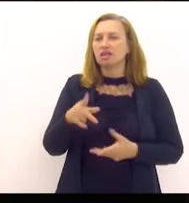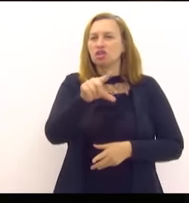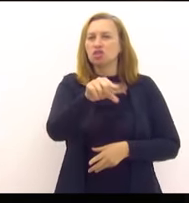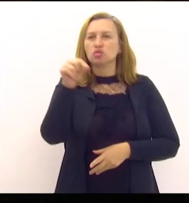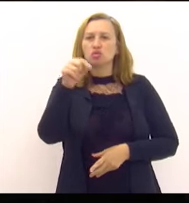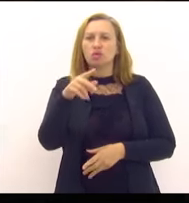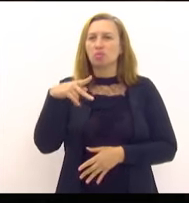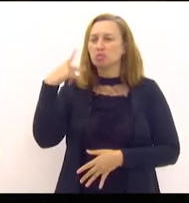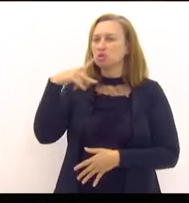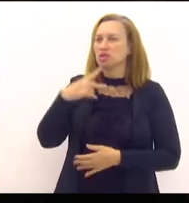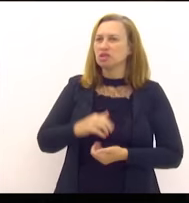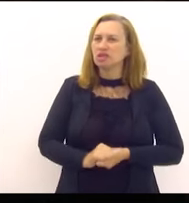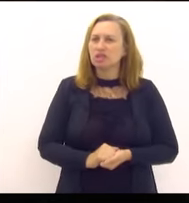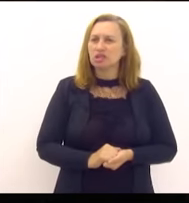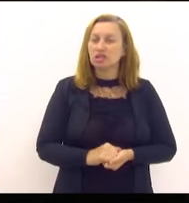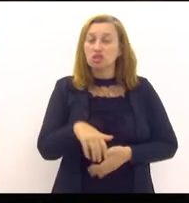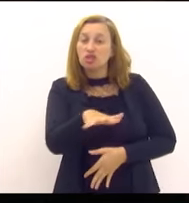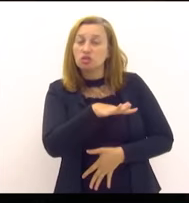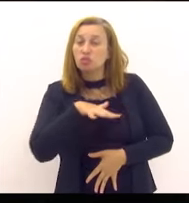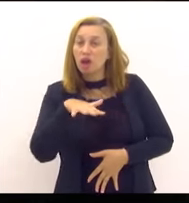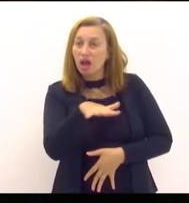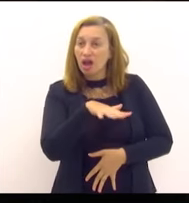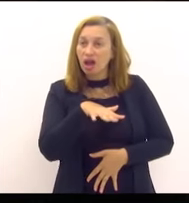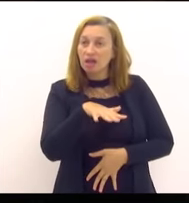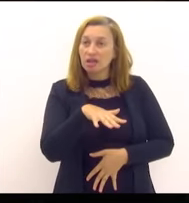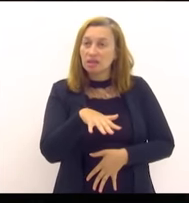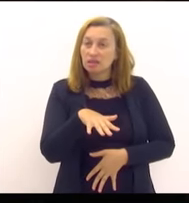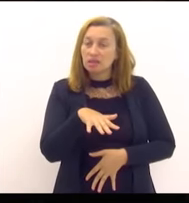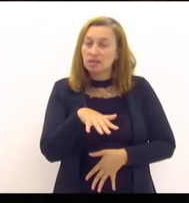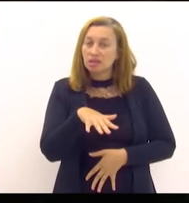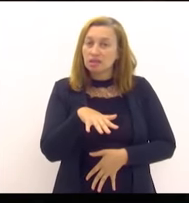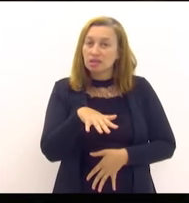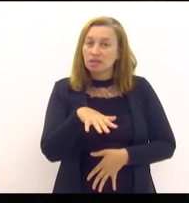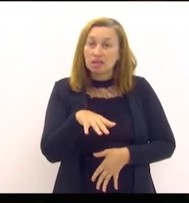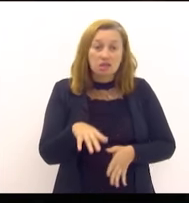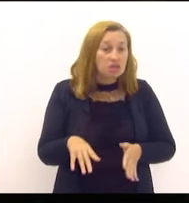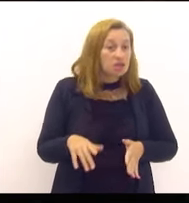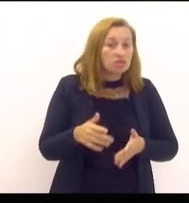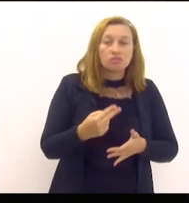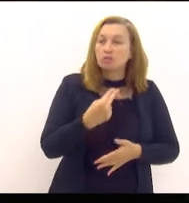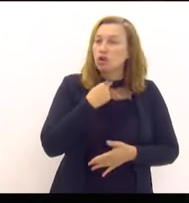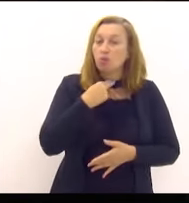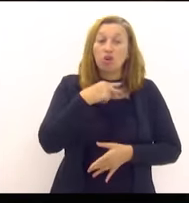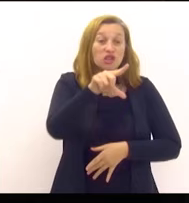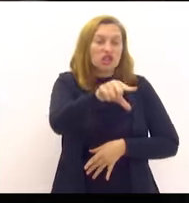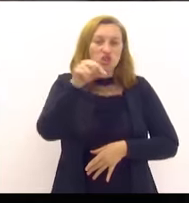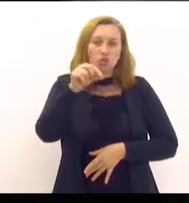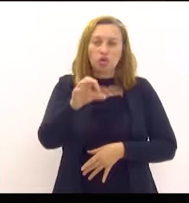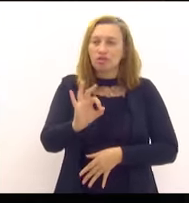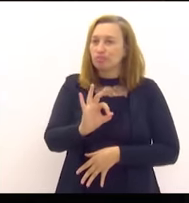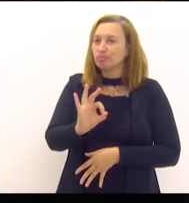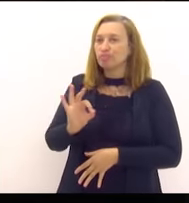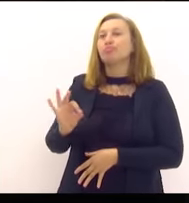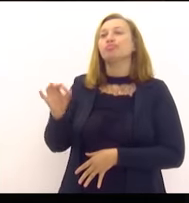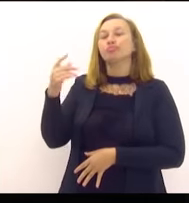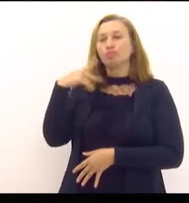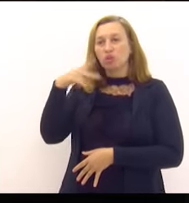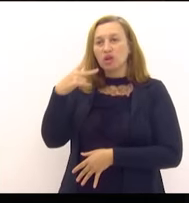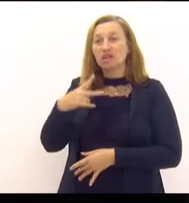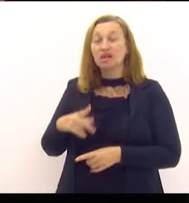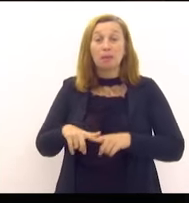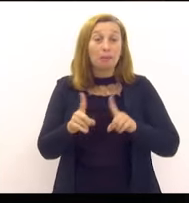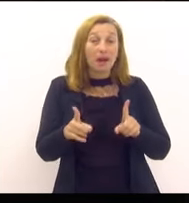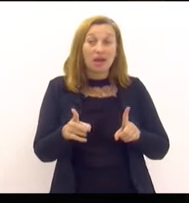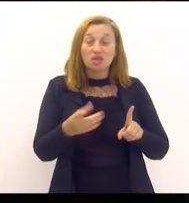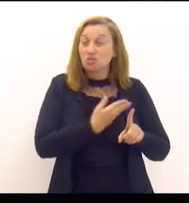Discricionariedade política de uma área que tem que ser o menos politizada possível. E o governador está fazendo o quê? Está